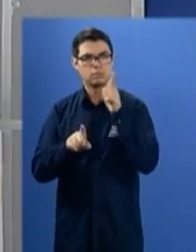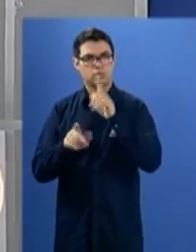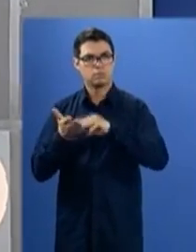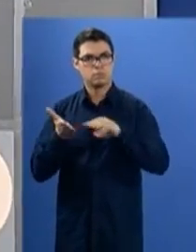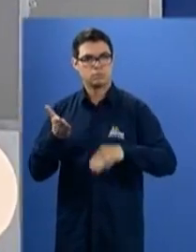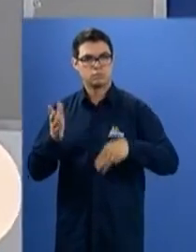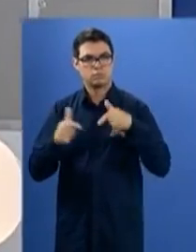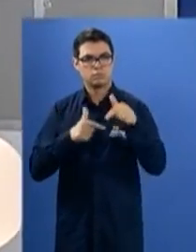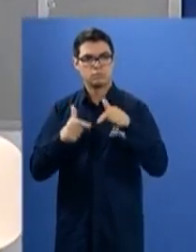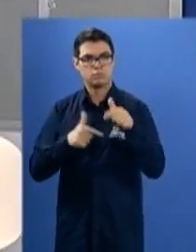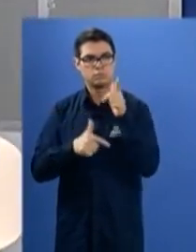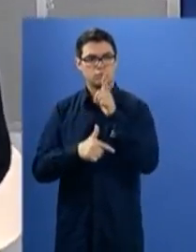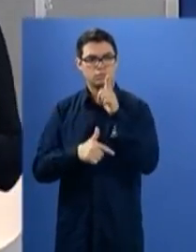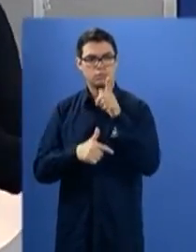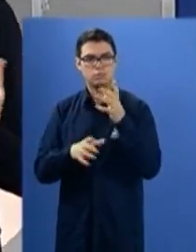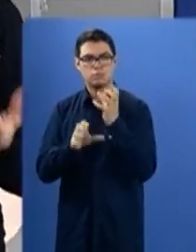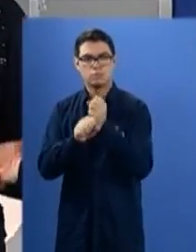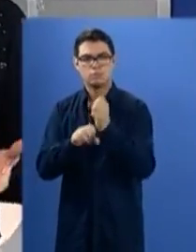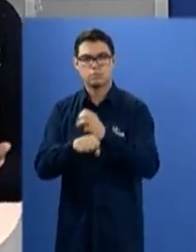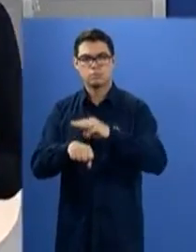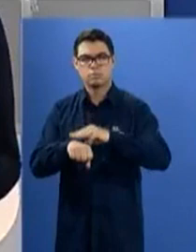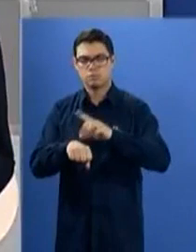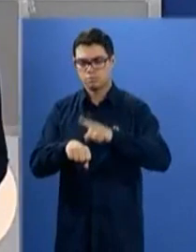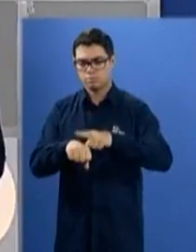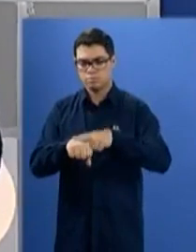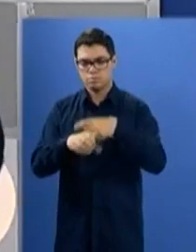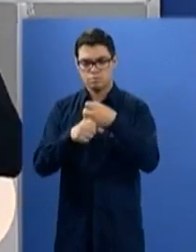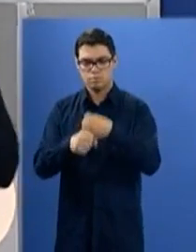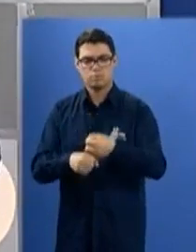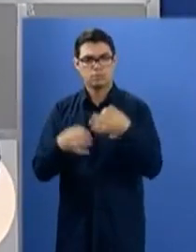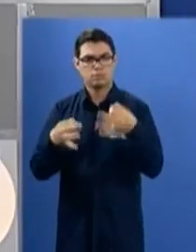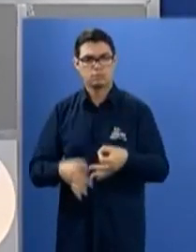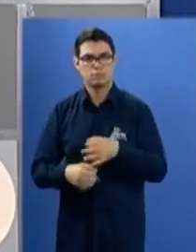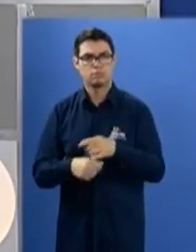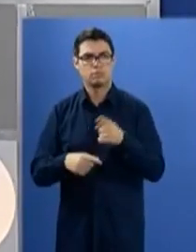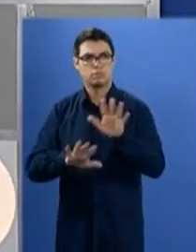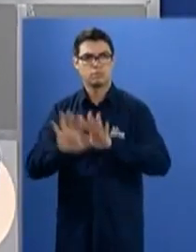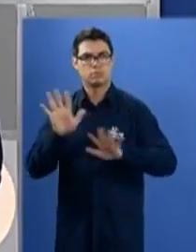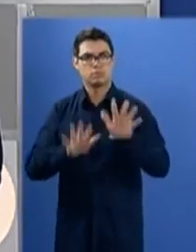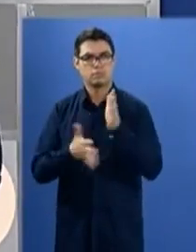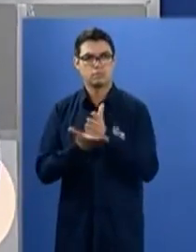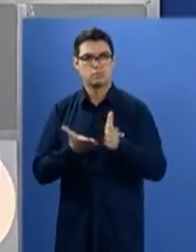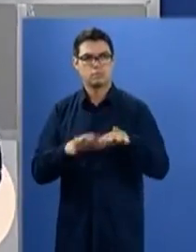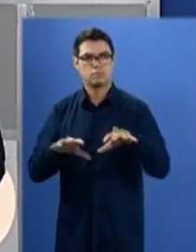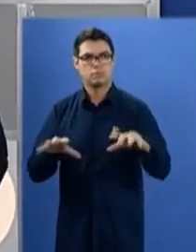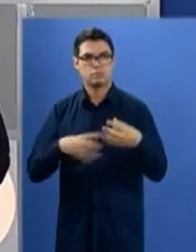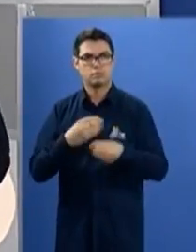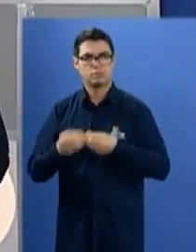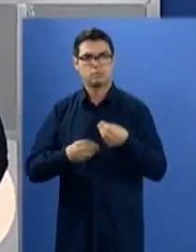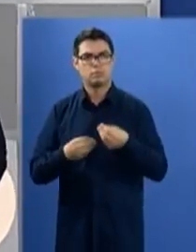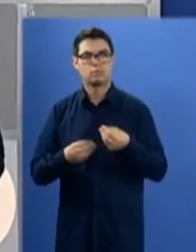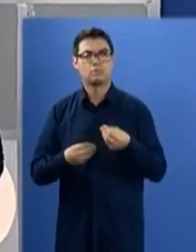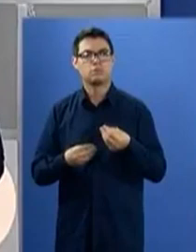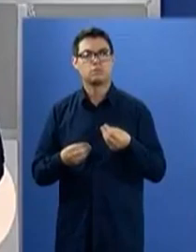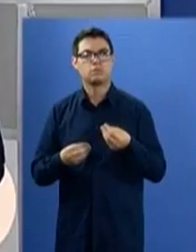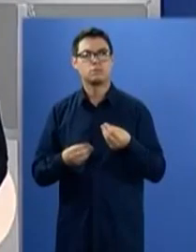método de trabalho possa ter uma medida precisa. Deve-se tomar cuidado para não dividir a operação em